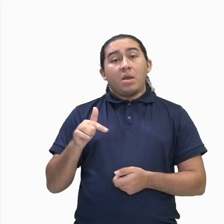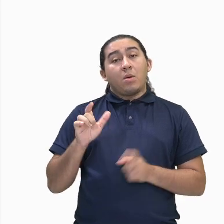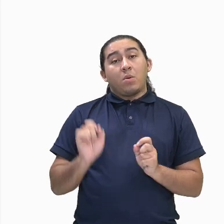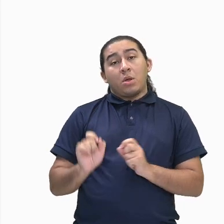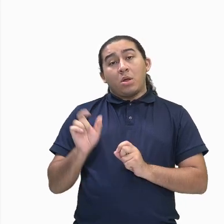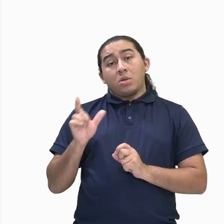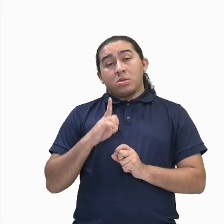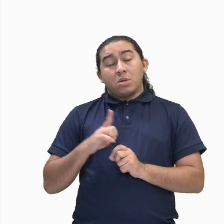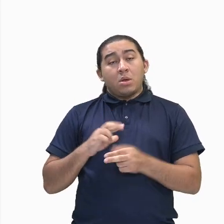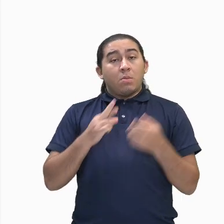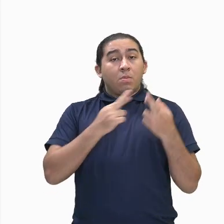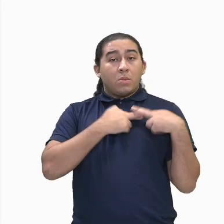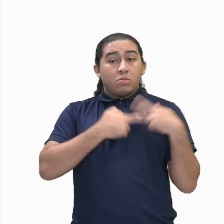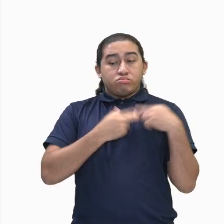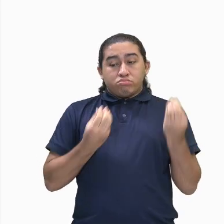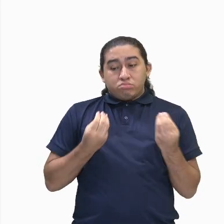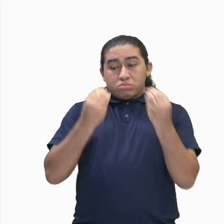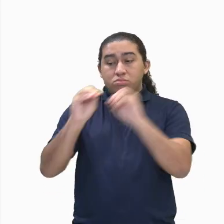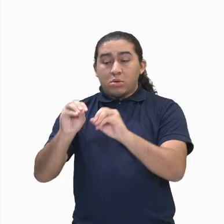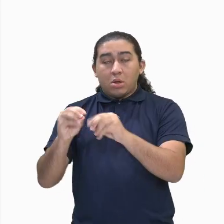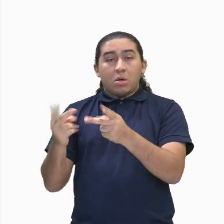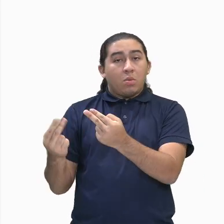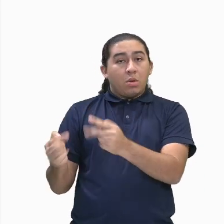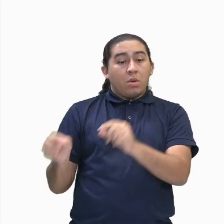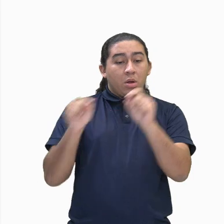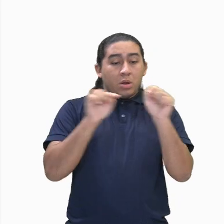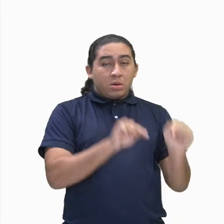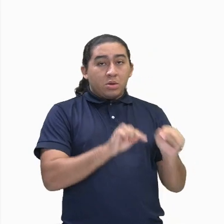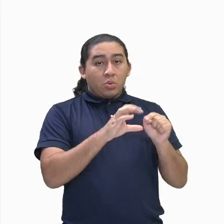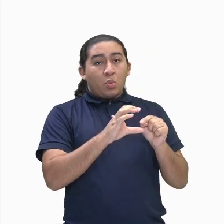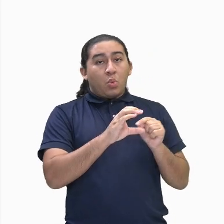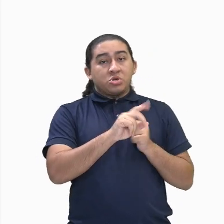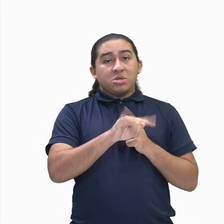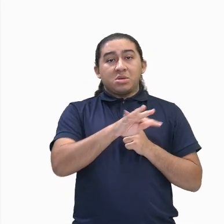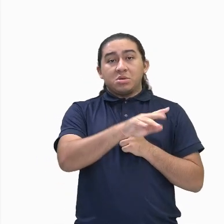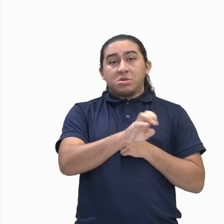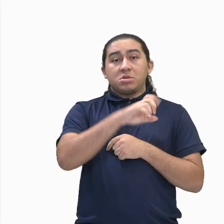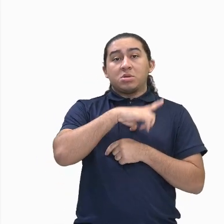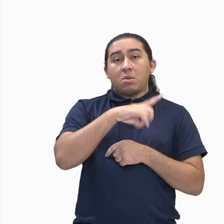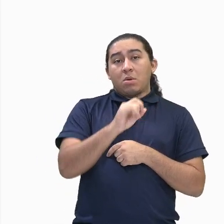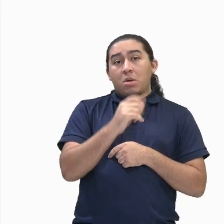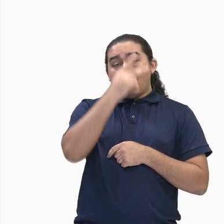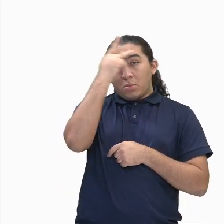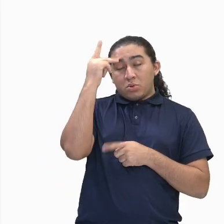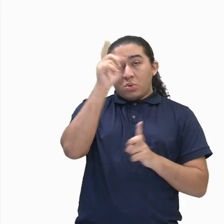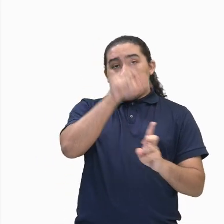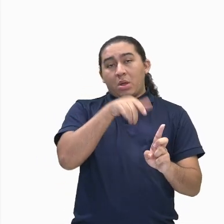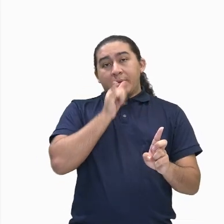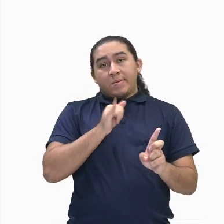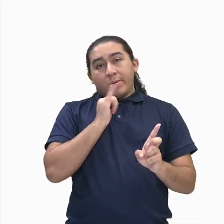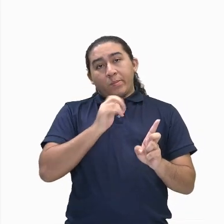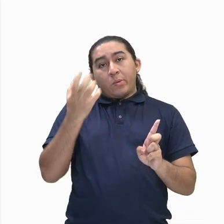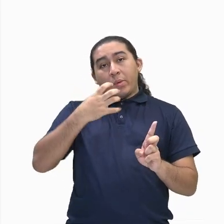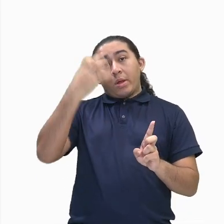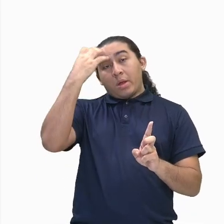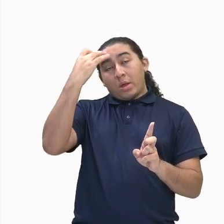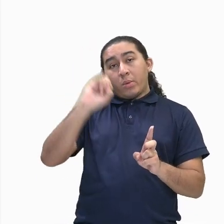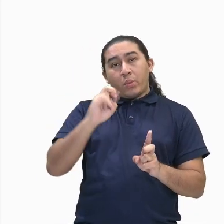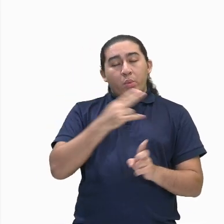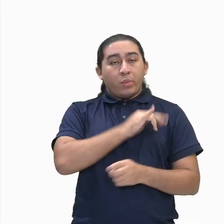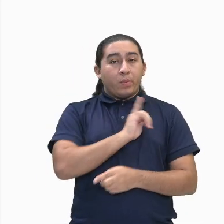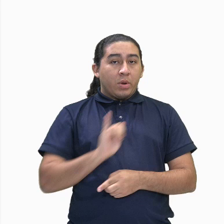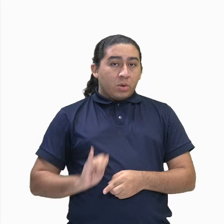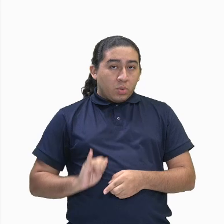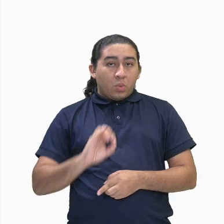exemplo, no Ocidente, né, a gente teve na Europa as figuras de poder como um rei, um imperador,